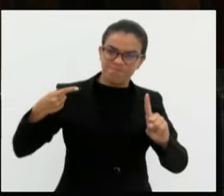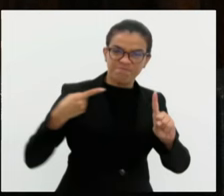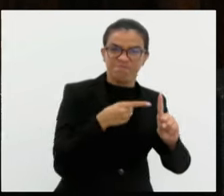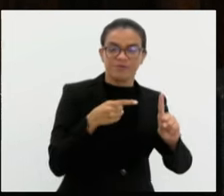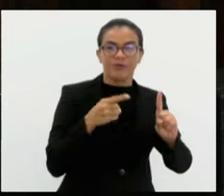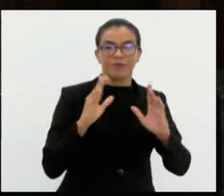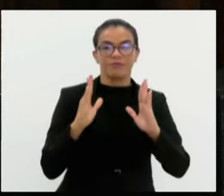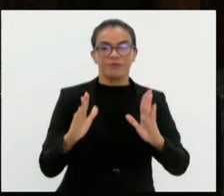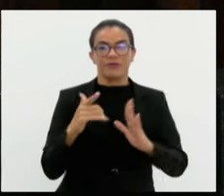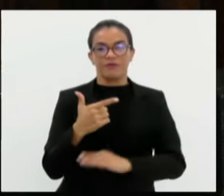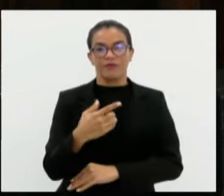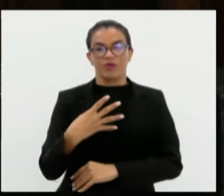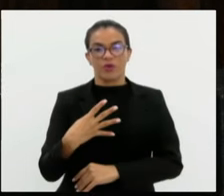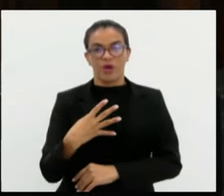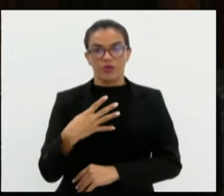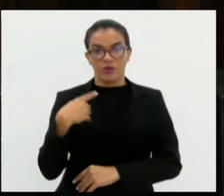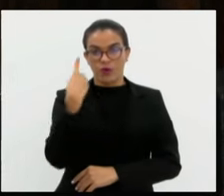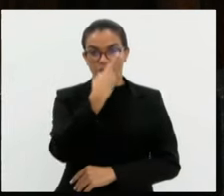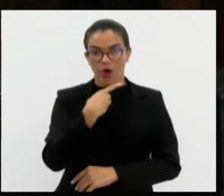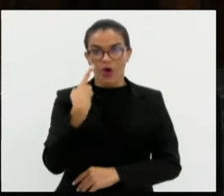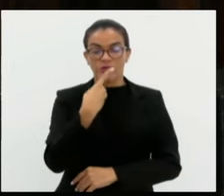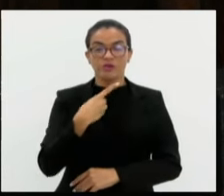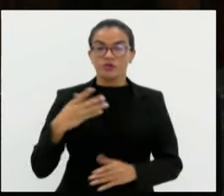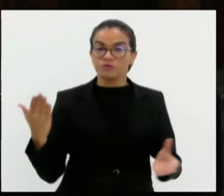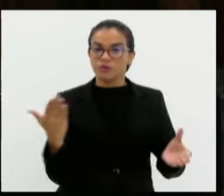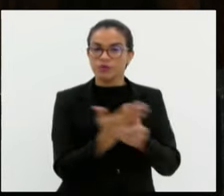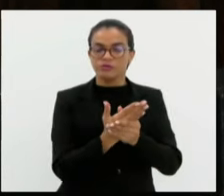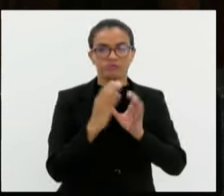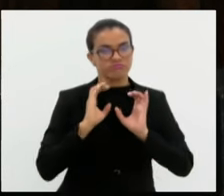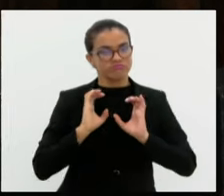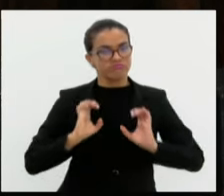24 horas de um processo ético que pode